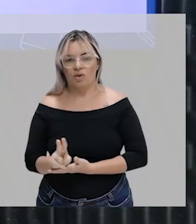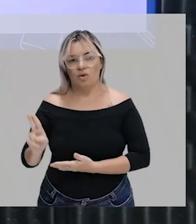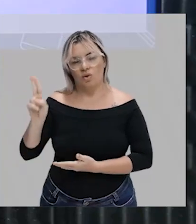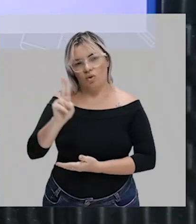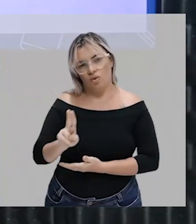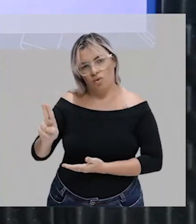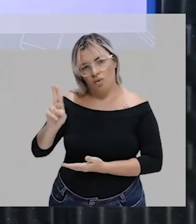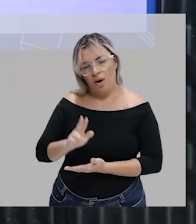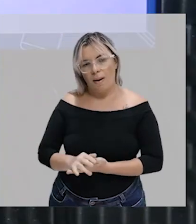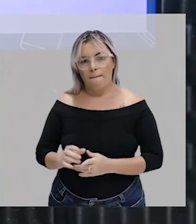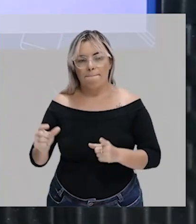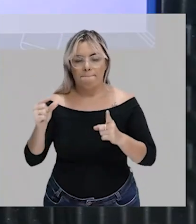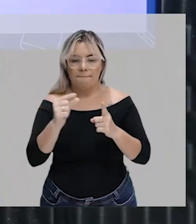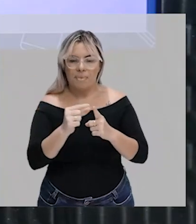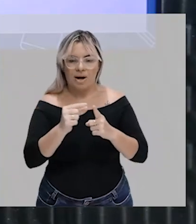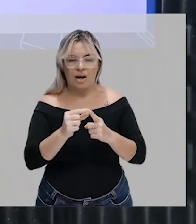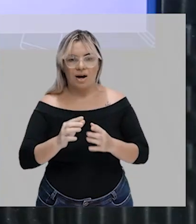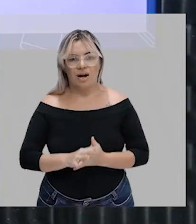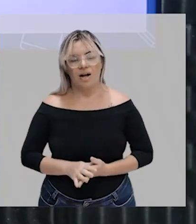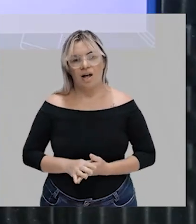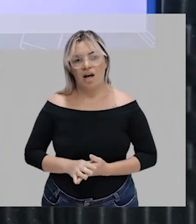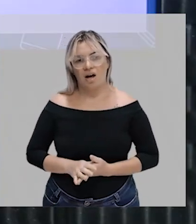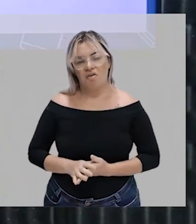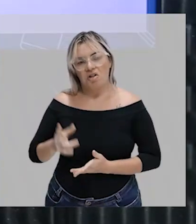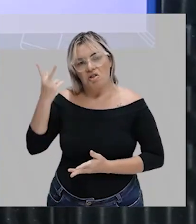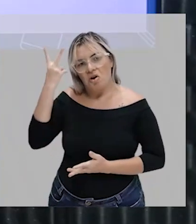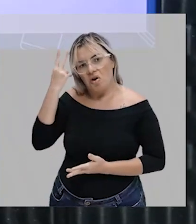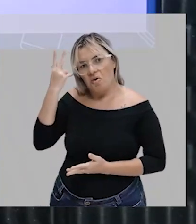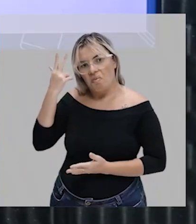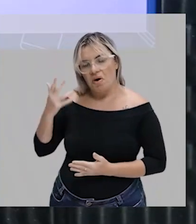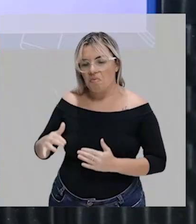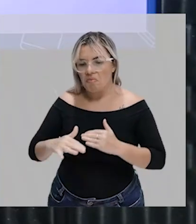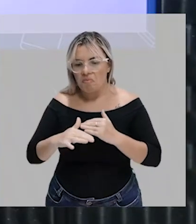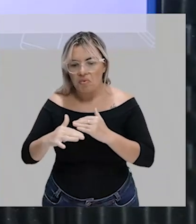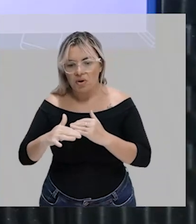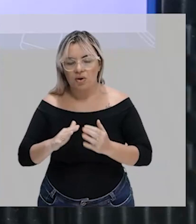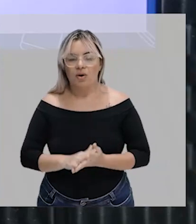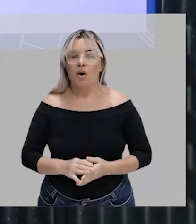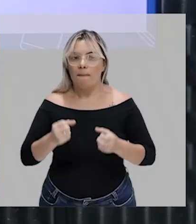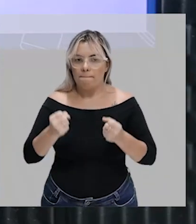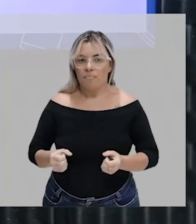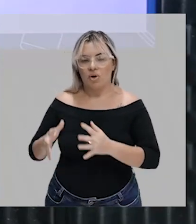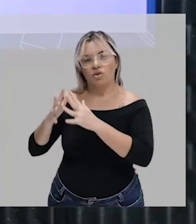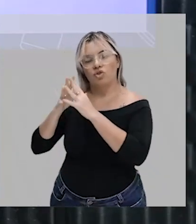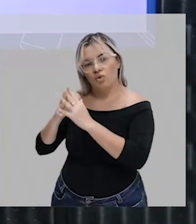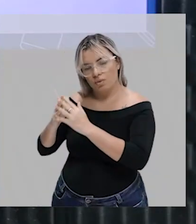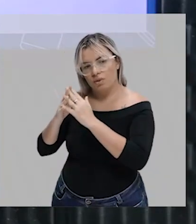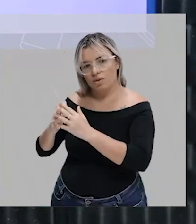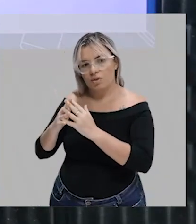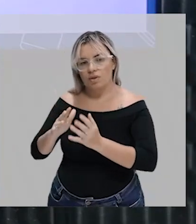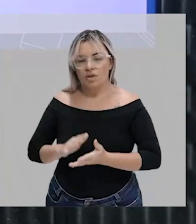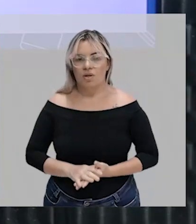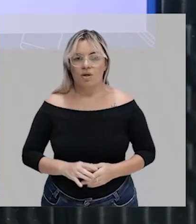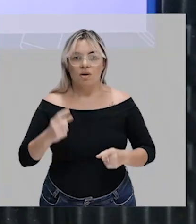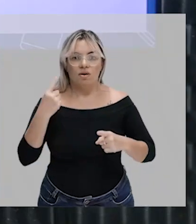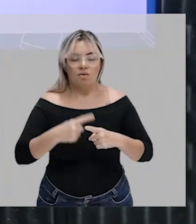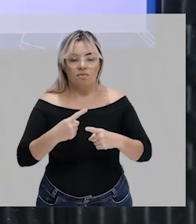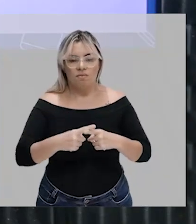mais comuns, tá? Então, isso às vezes confunde um pouco, porque nem